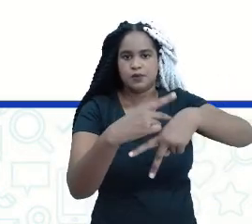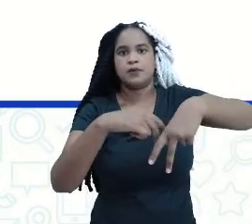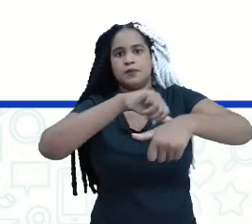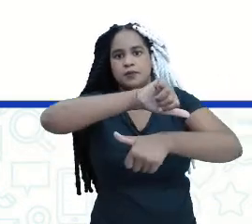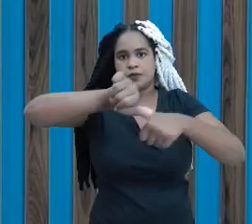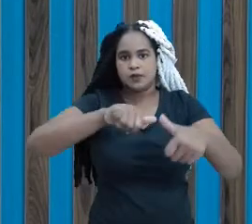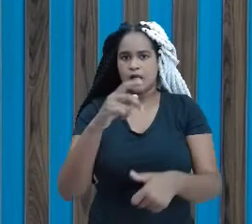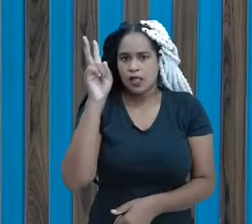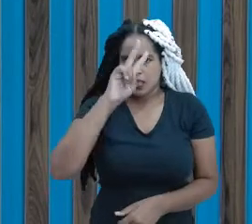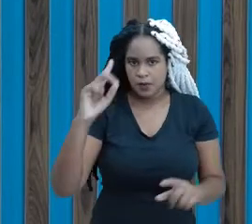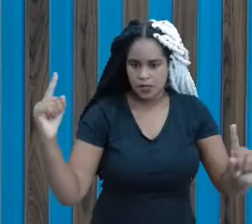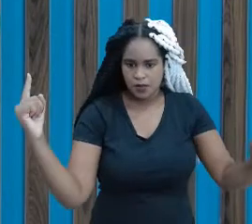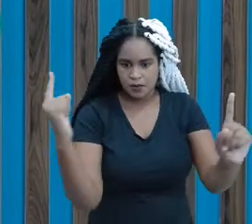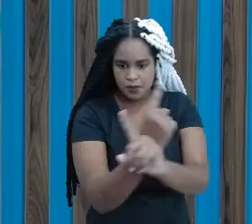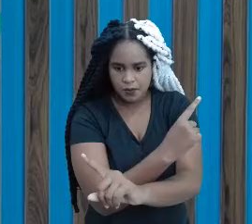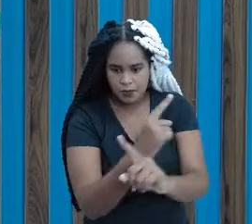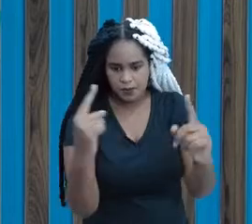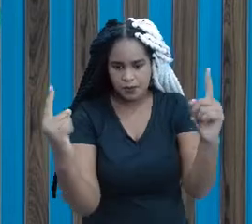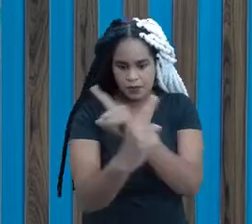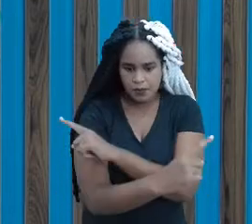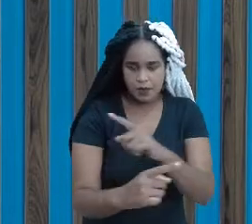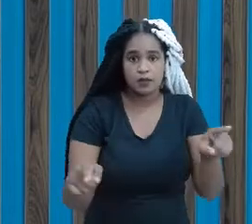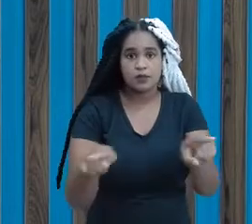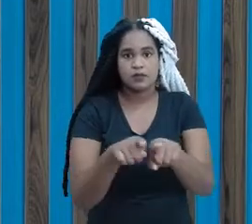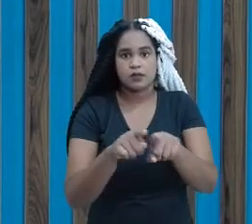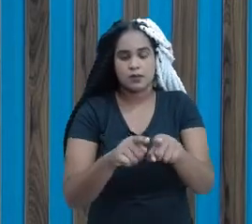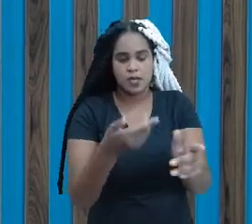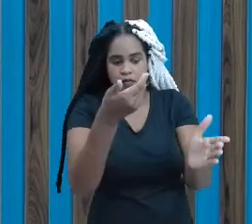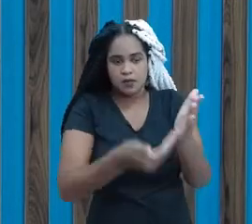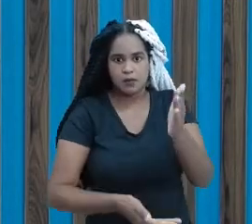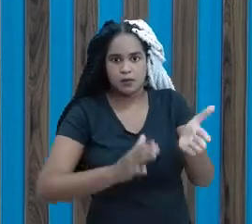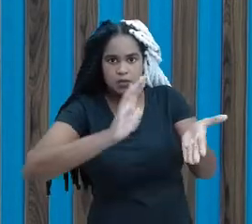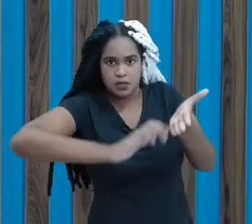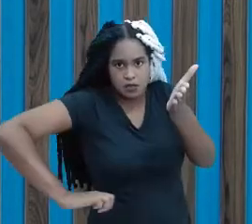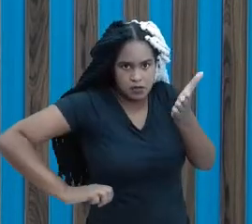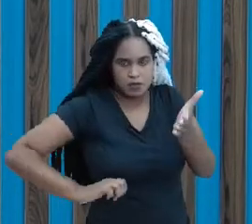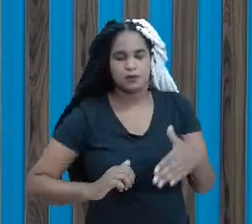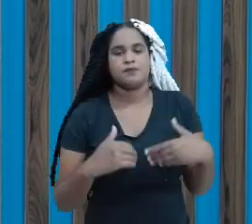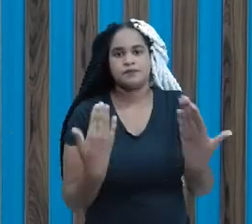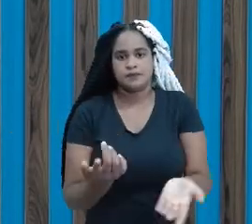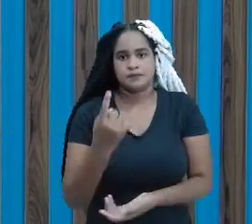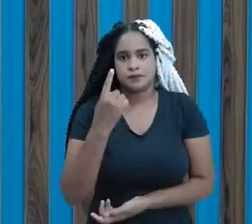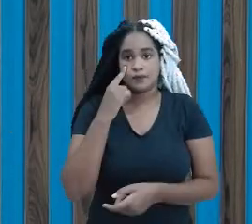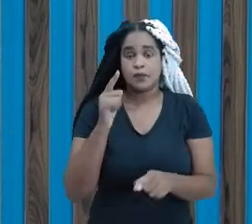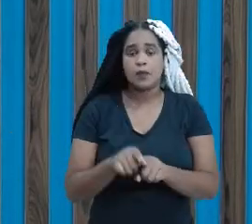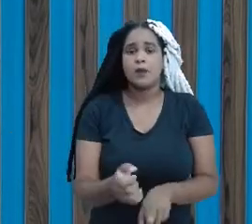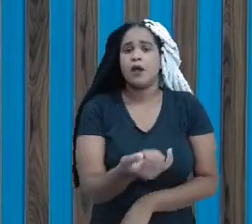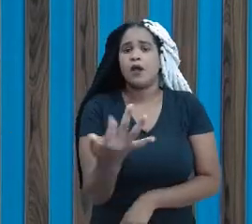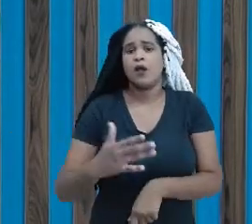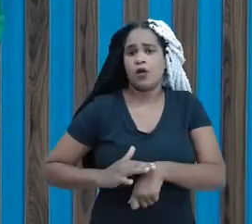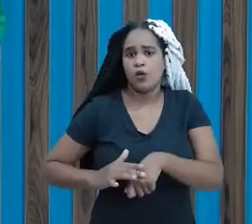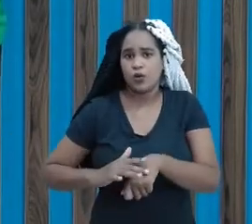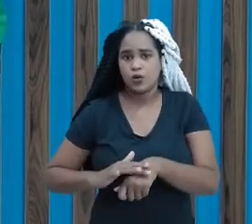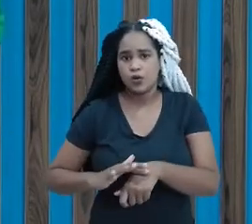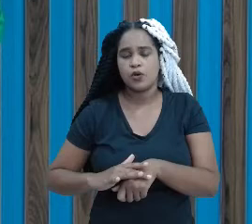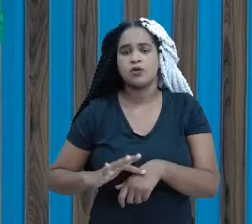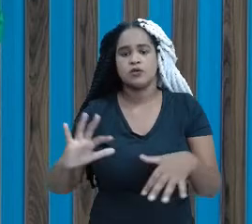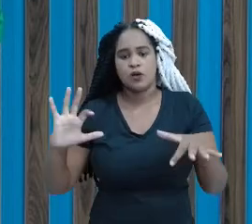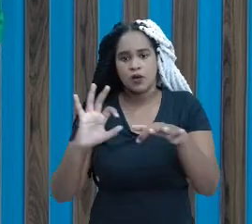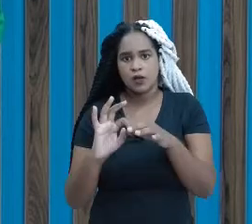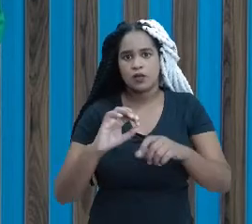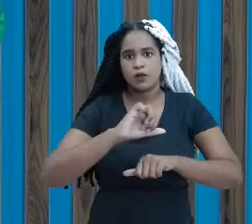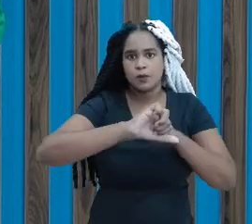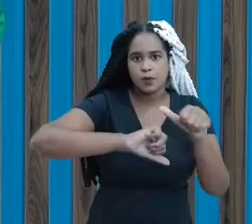da translocação e da deleção, né? Vimos também algumas doenças relacionadas